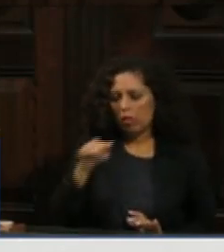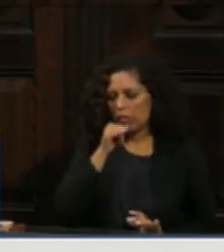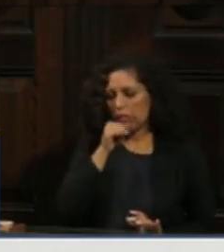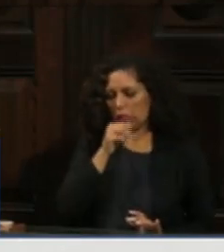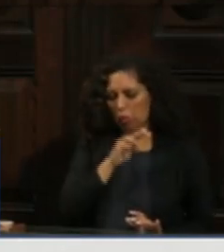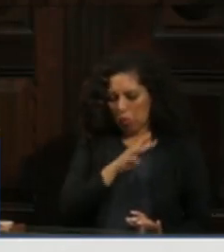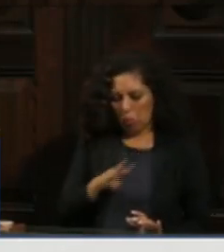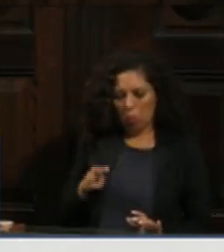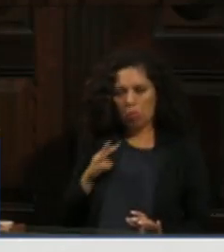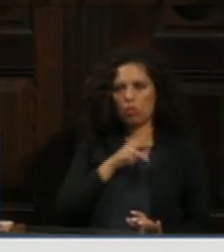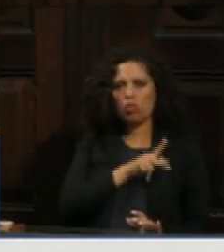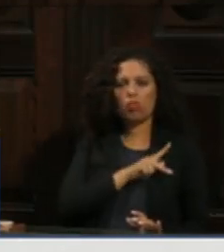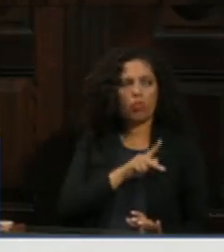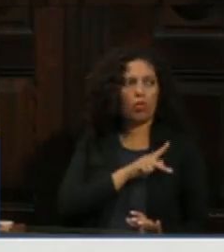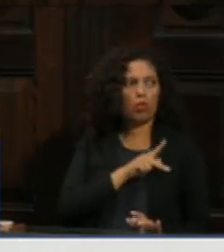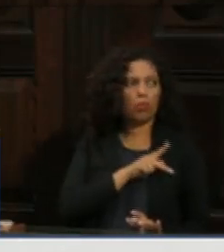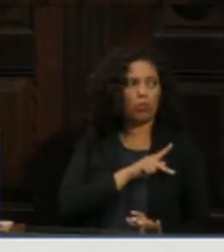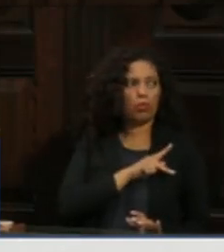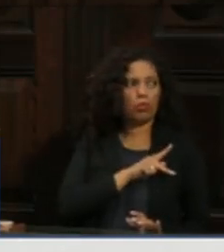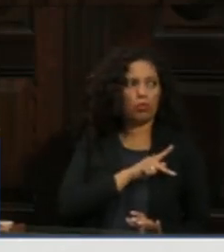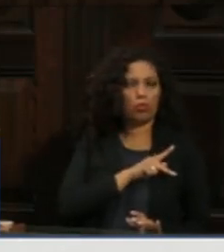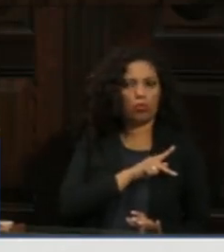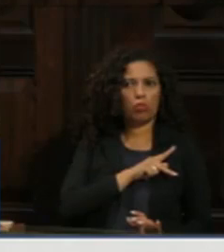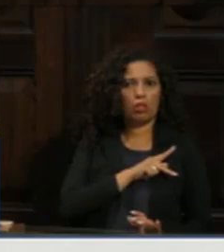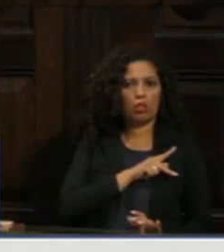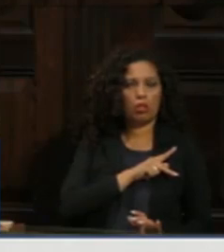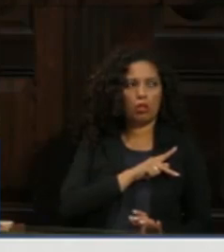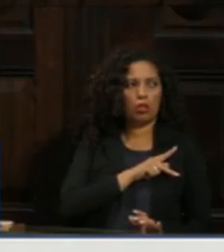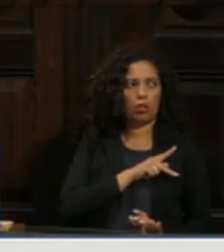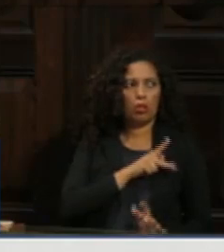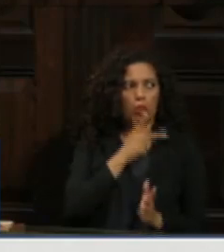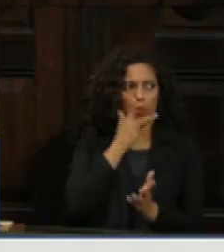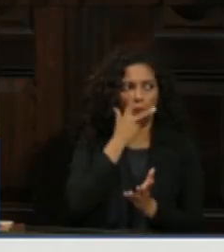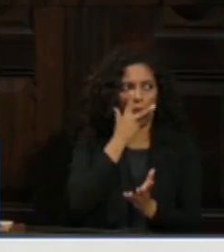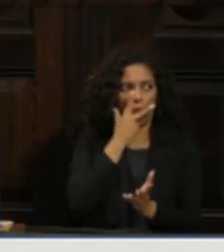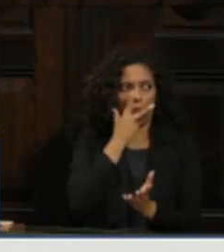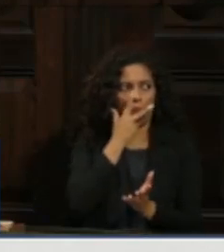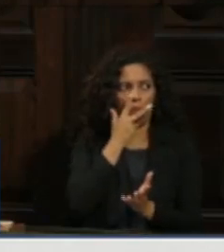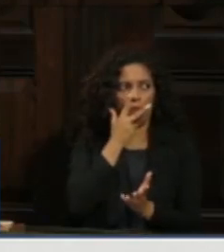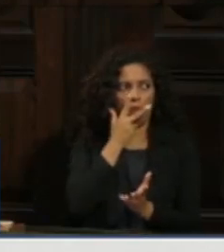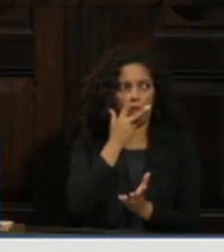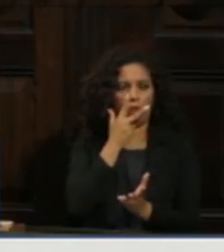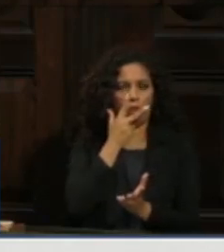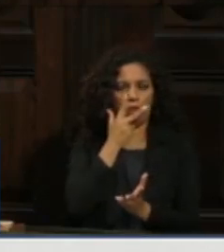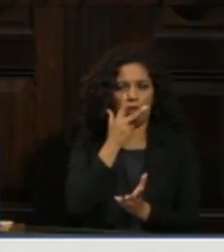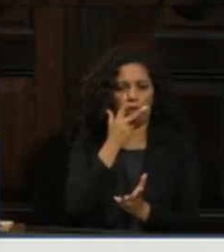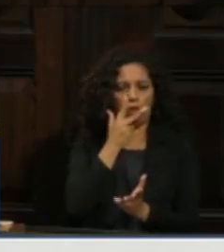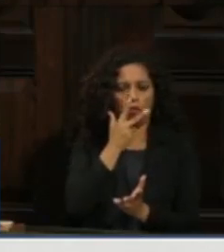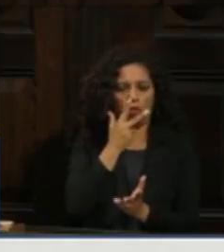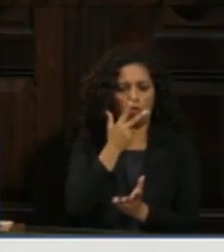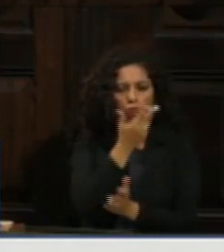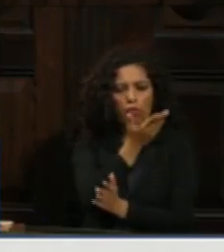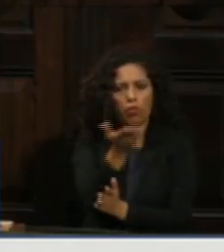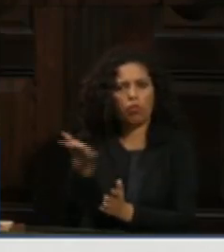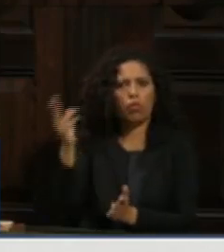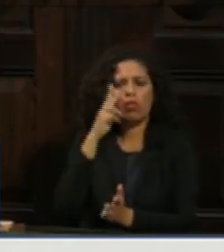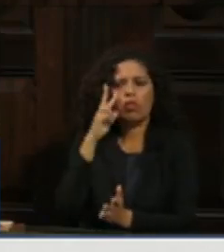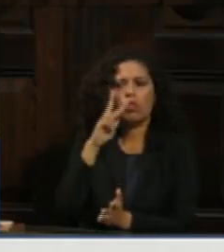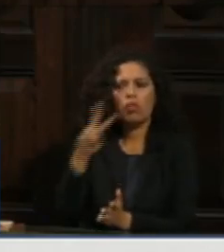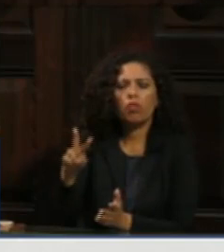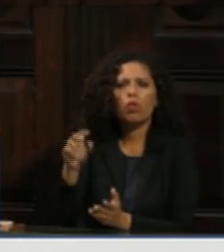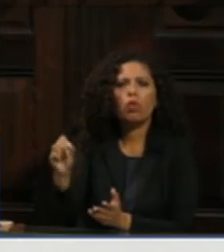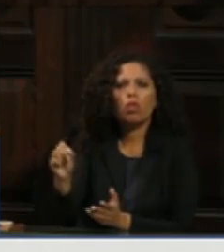sendo reconhecida em várias instituições de transparência, Ministério Público Federal, de controladoria,